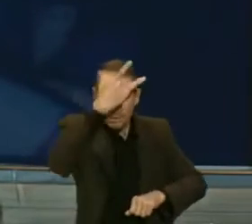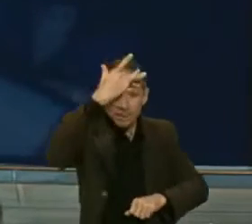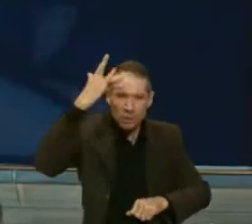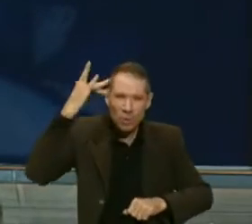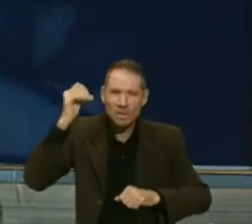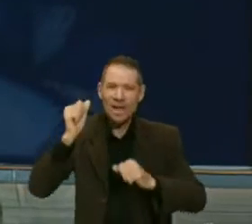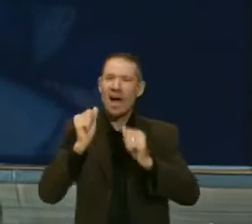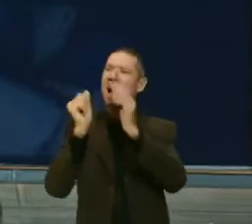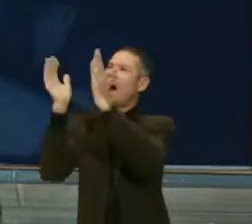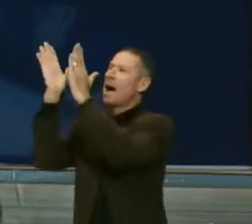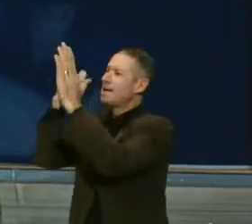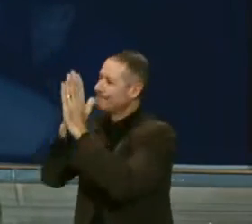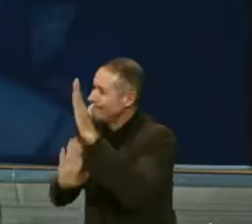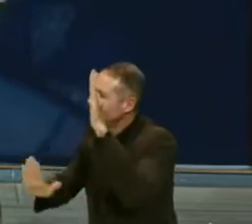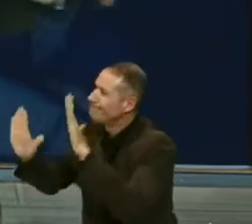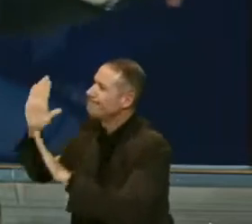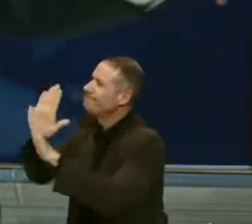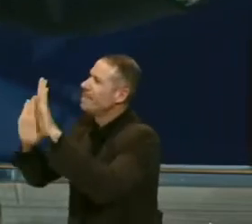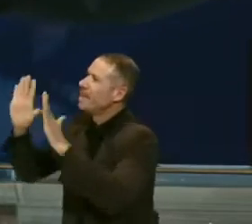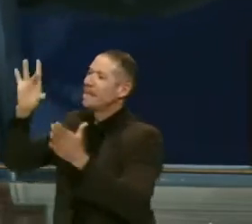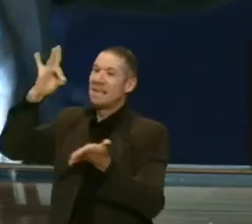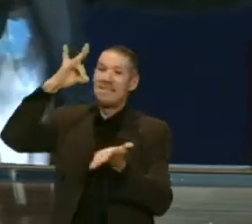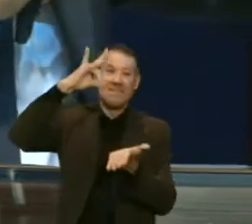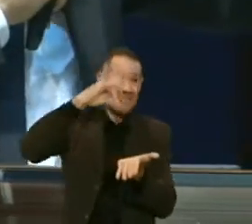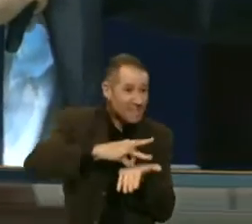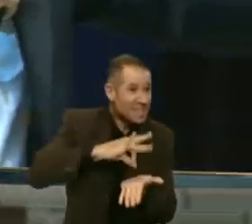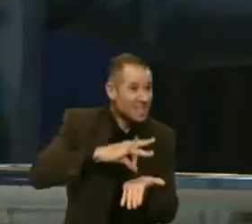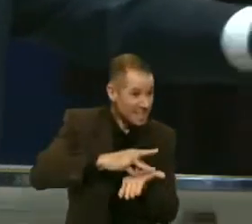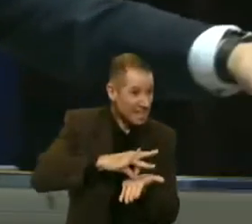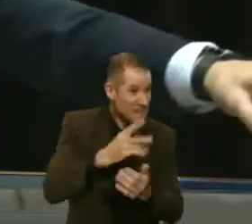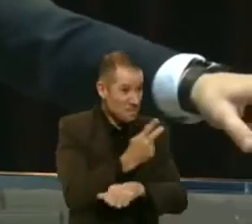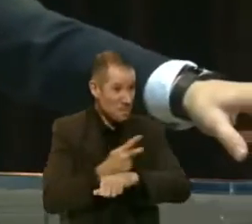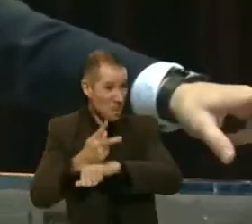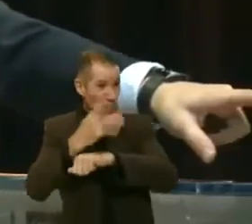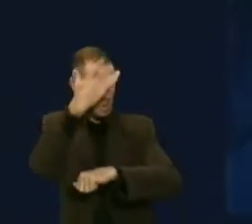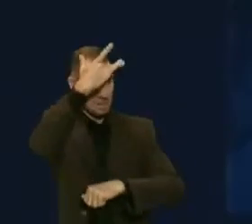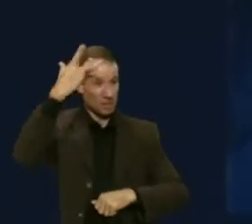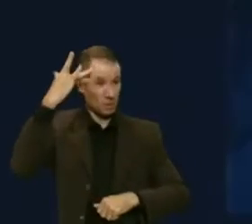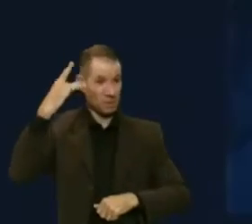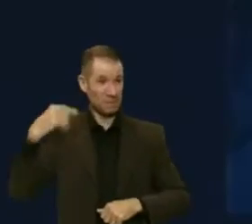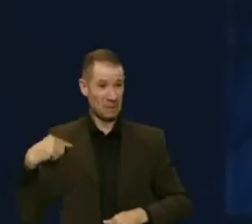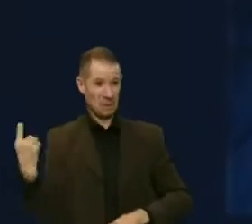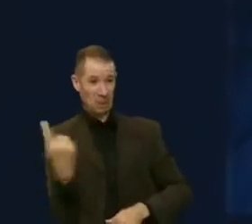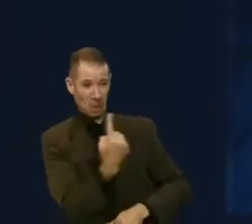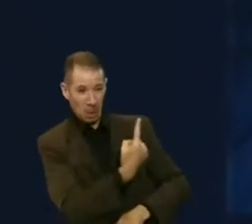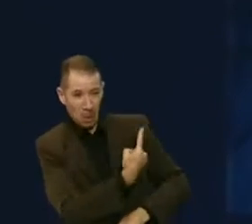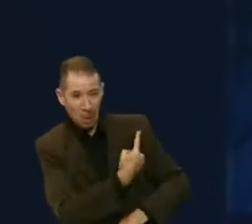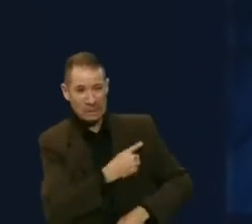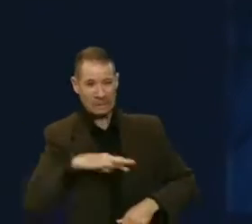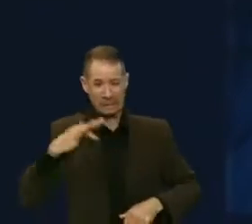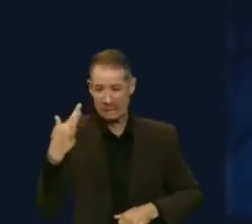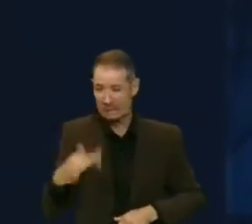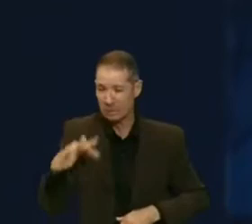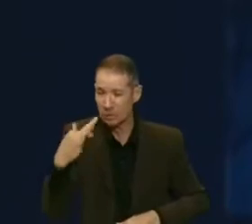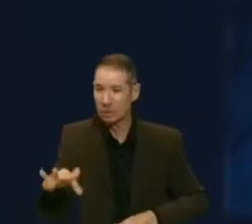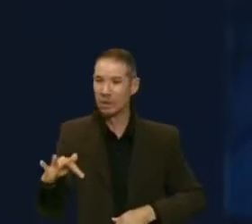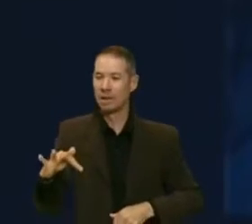e em verdade. E no lugar da nossa dor, quando